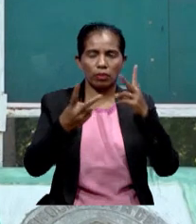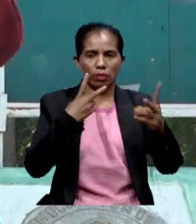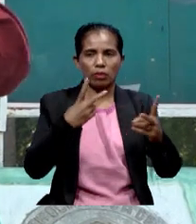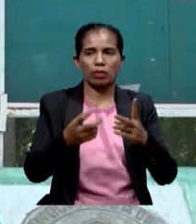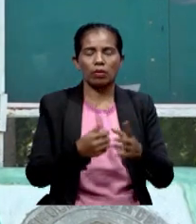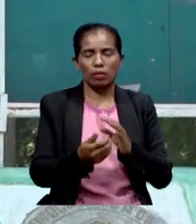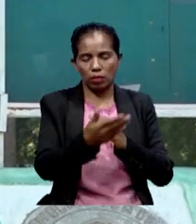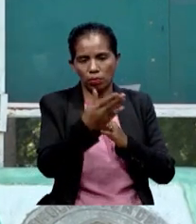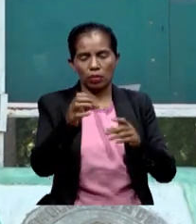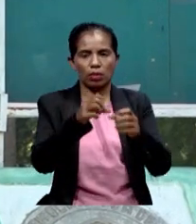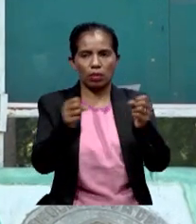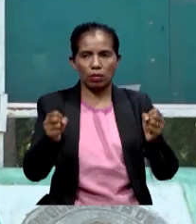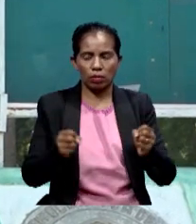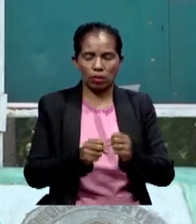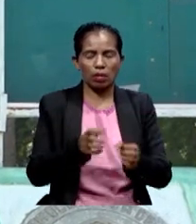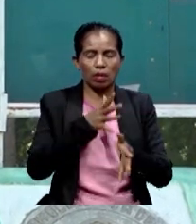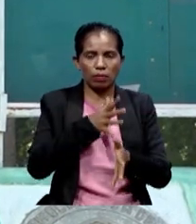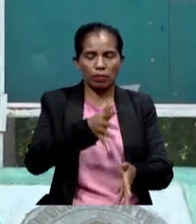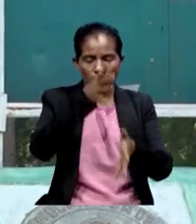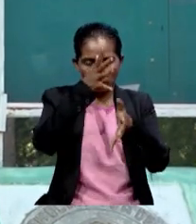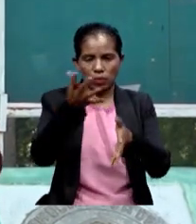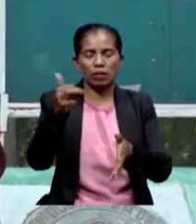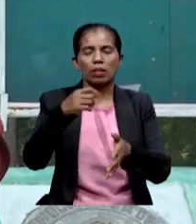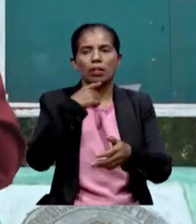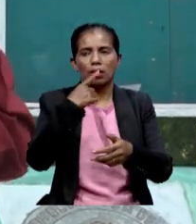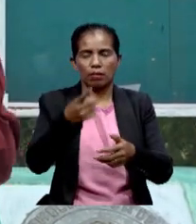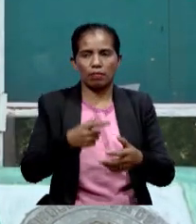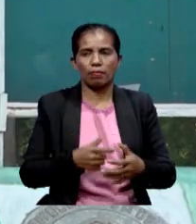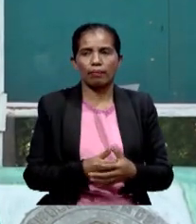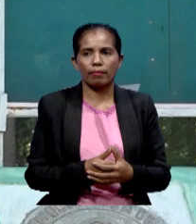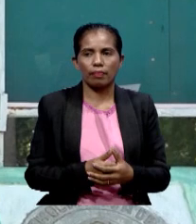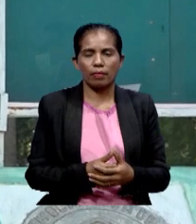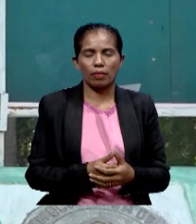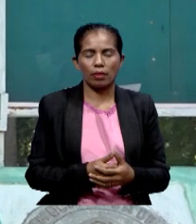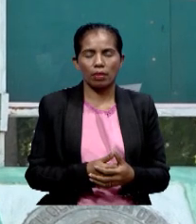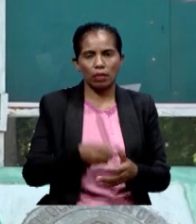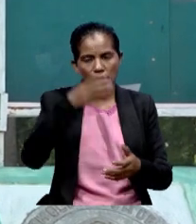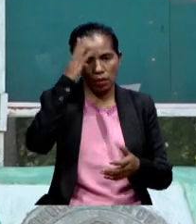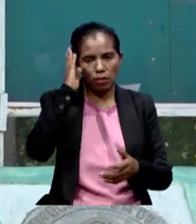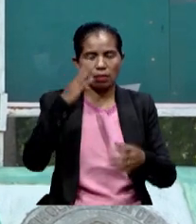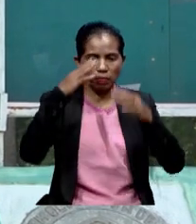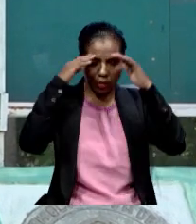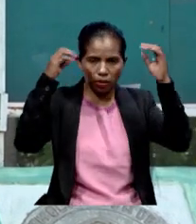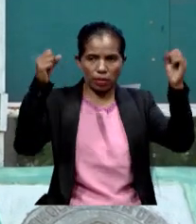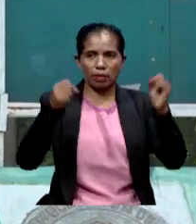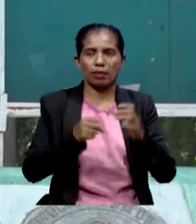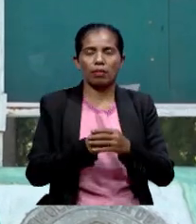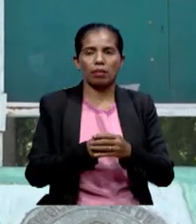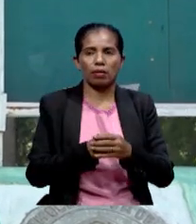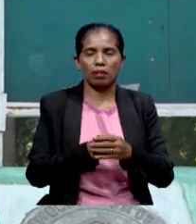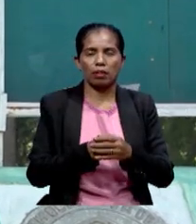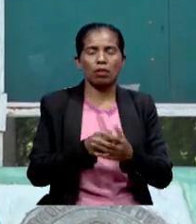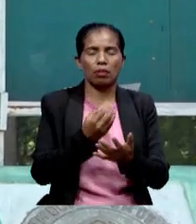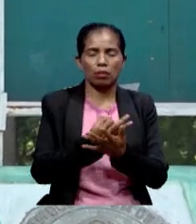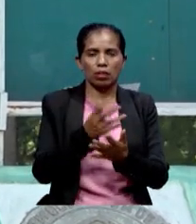o semesuco para que a tua sira de ansanei. Senhor Presidente, osam $30